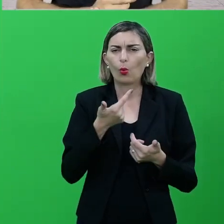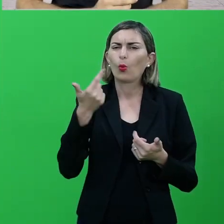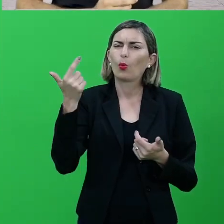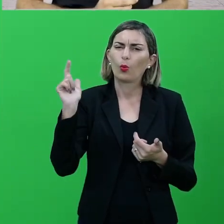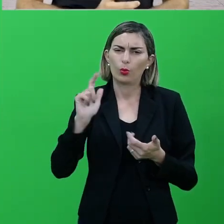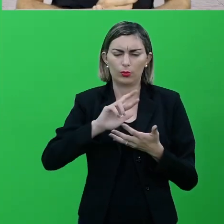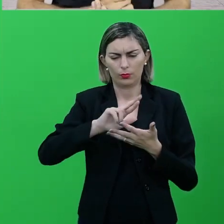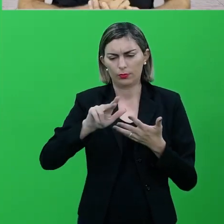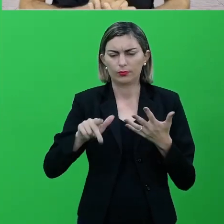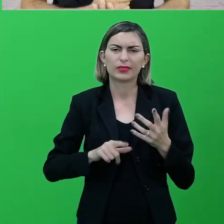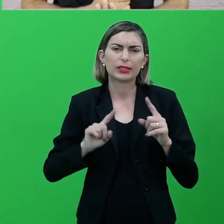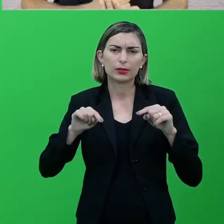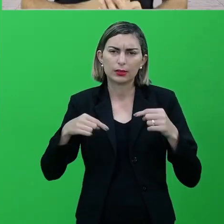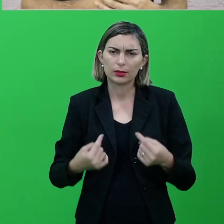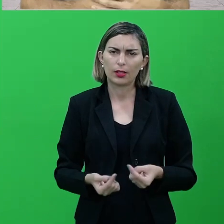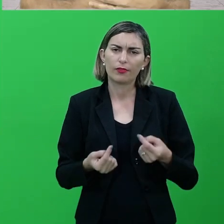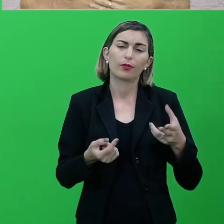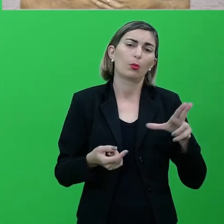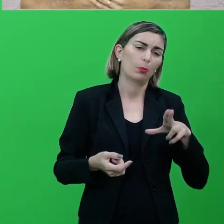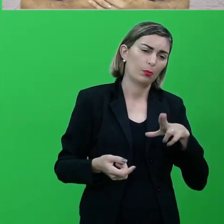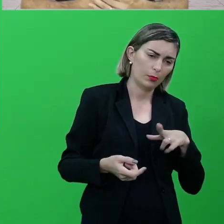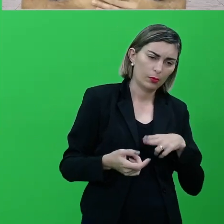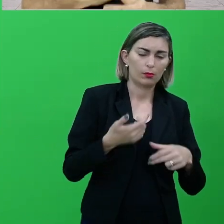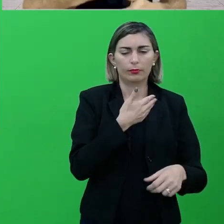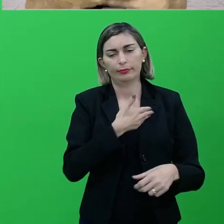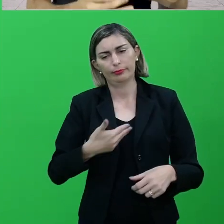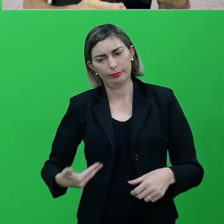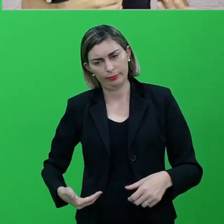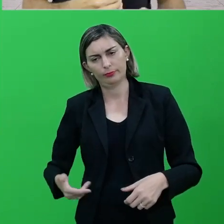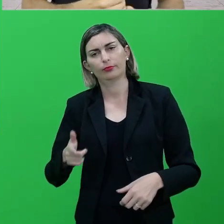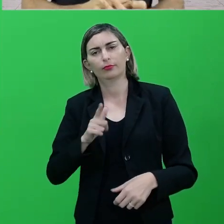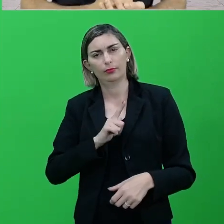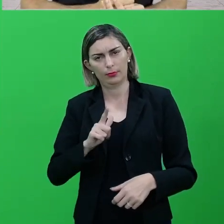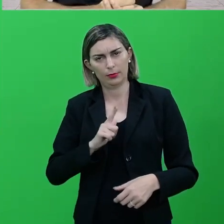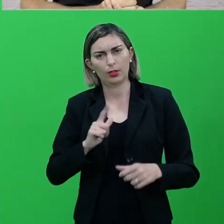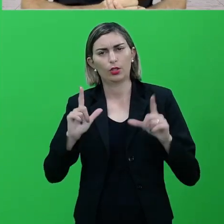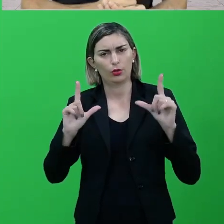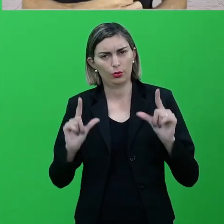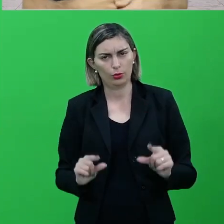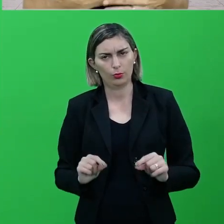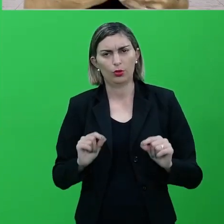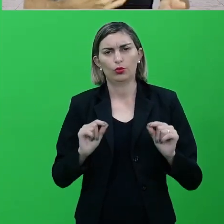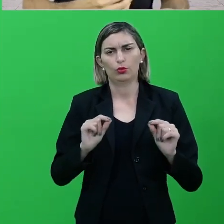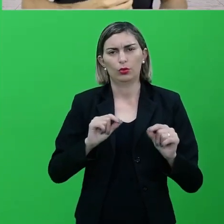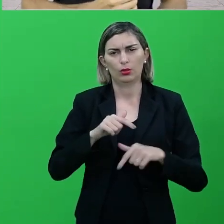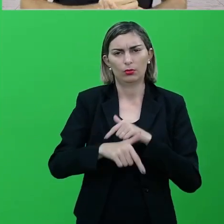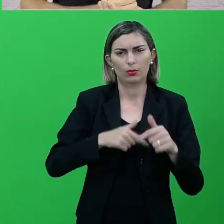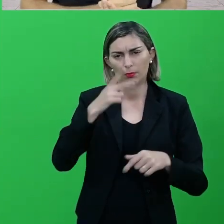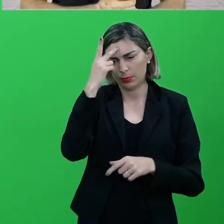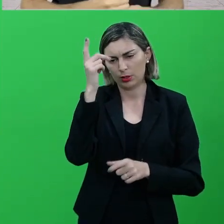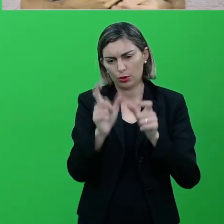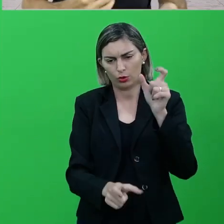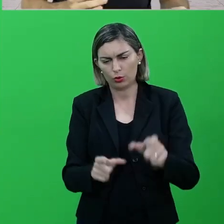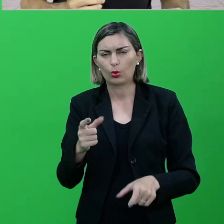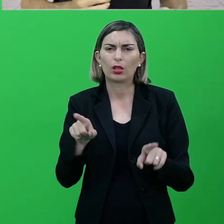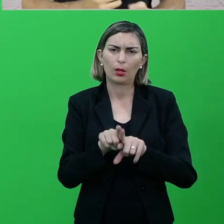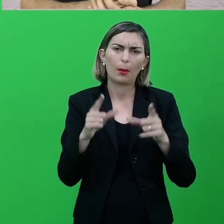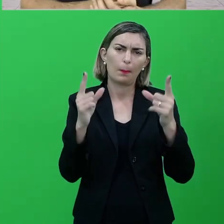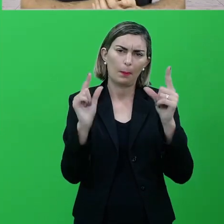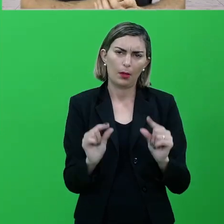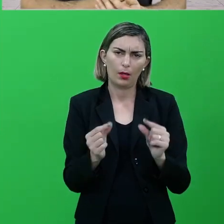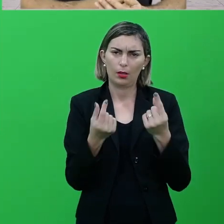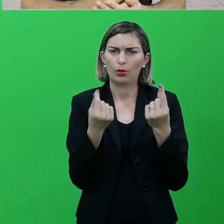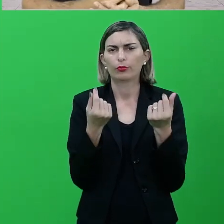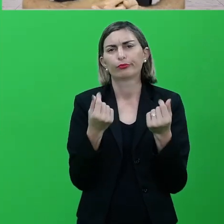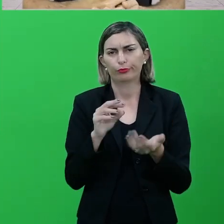né, como desafios que tanto o setor privado quanto o setor público enfrentam, que é a questão da diminuição da mão de obra, menos capital disponível, né, escassez de